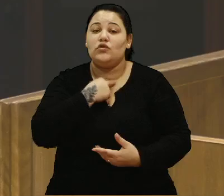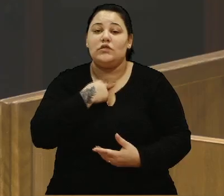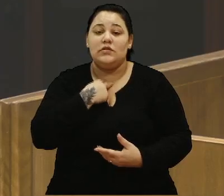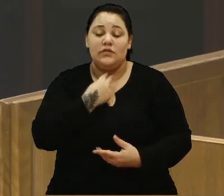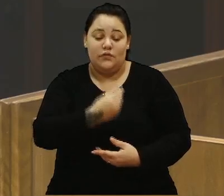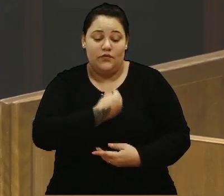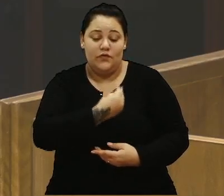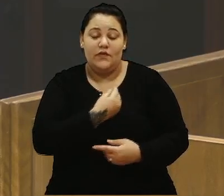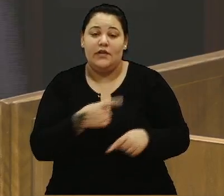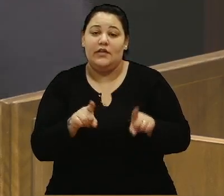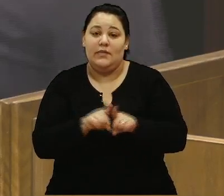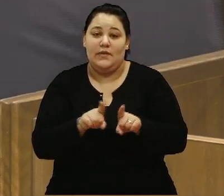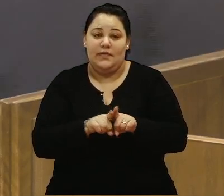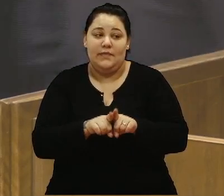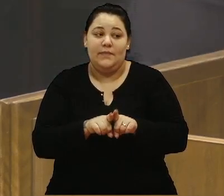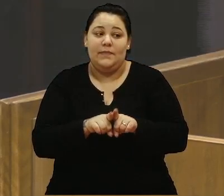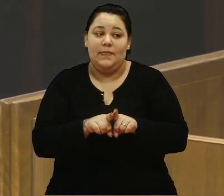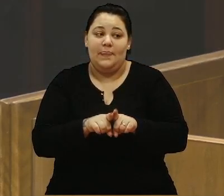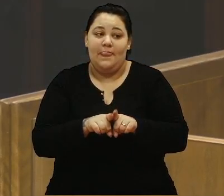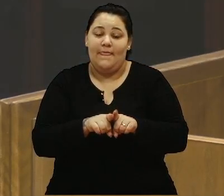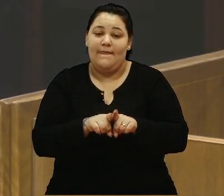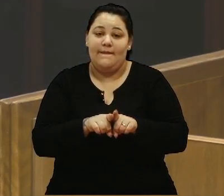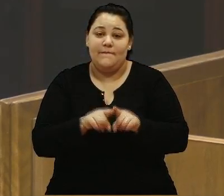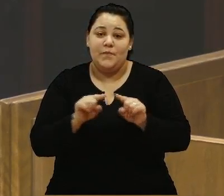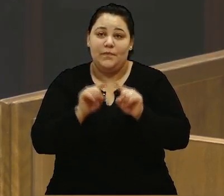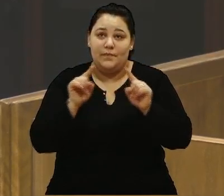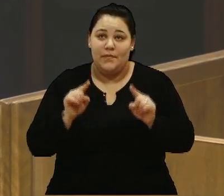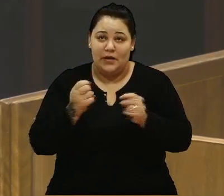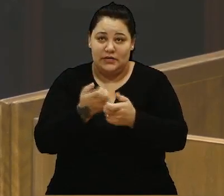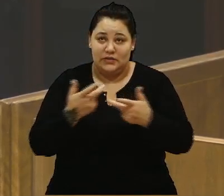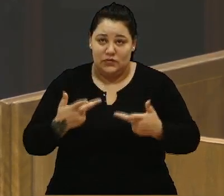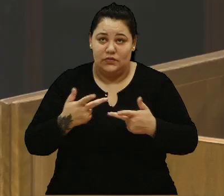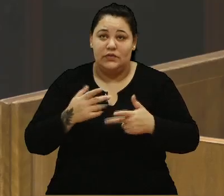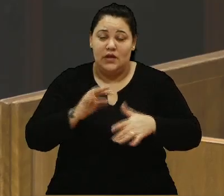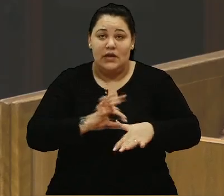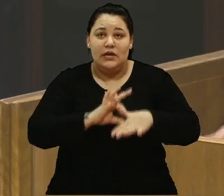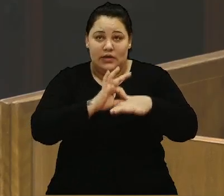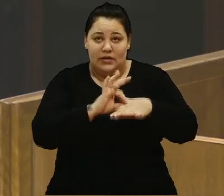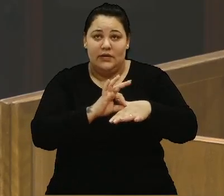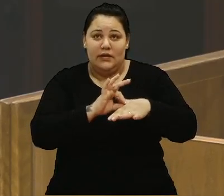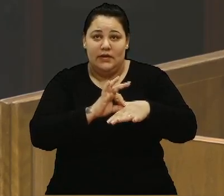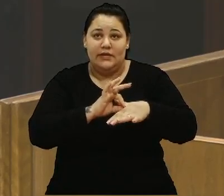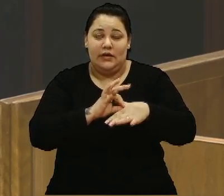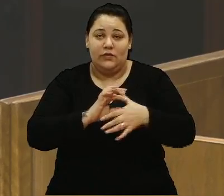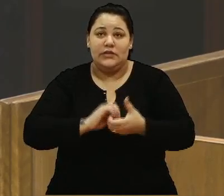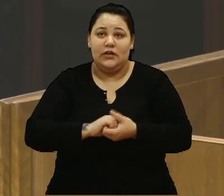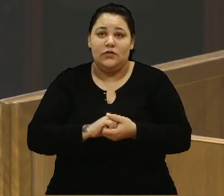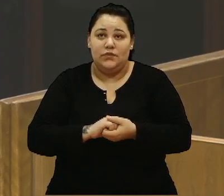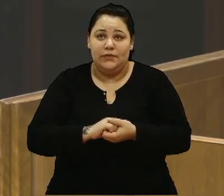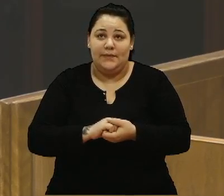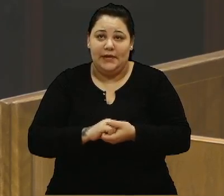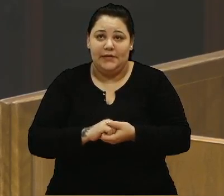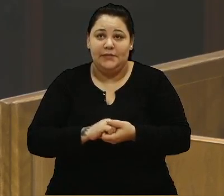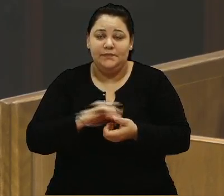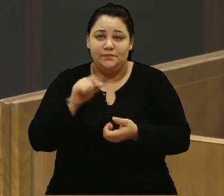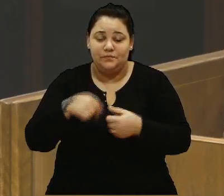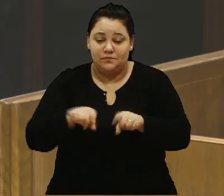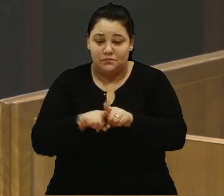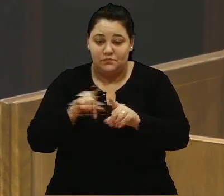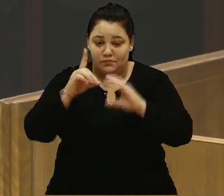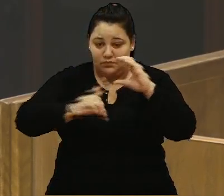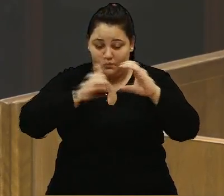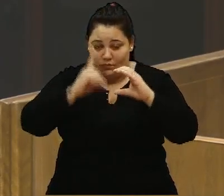maneira, não tem como. Então, esse PL trouxe uma esperança, eu espero que seja aprovado também na Câmara dos Deputados e